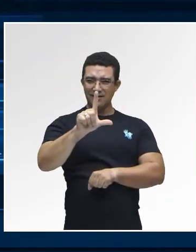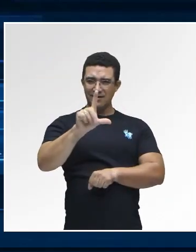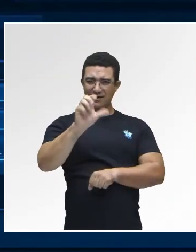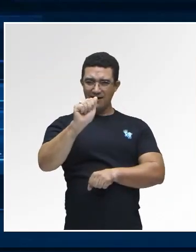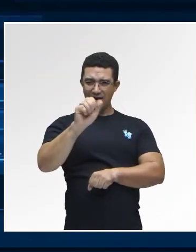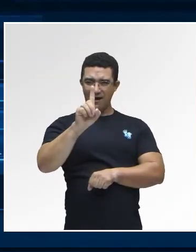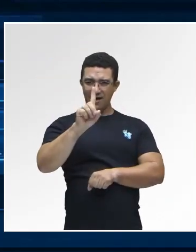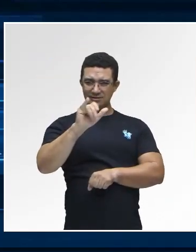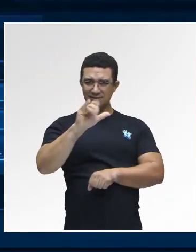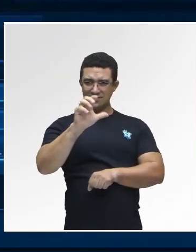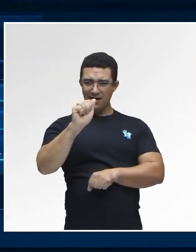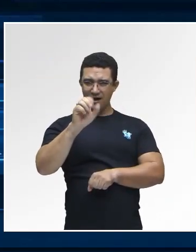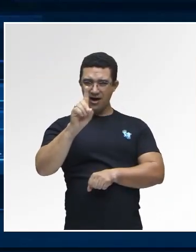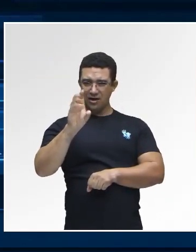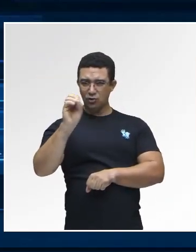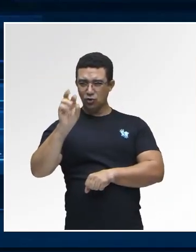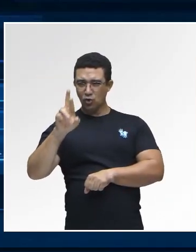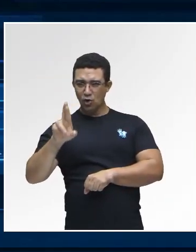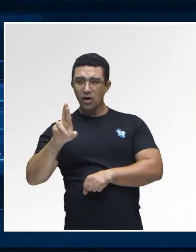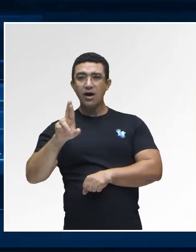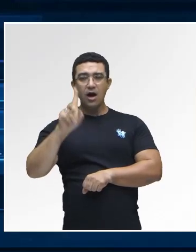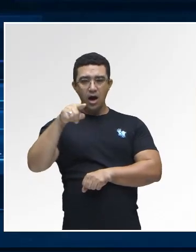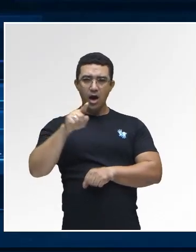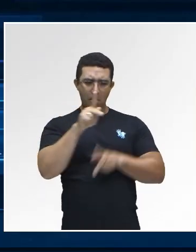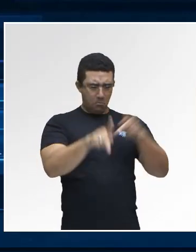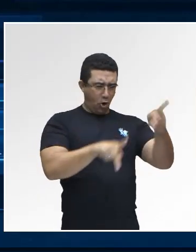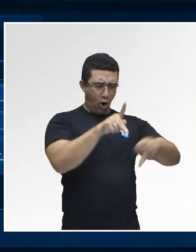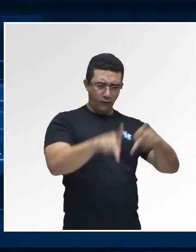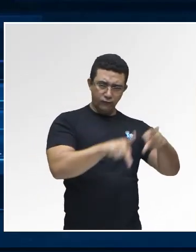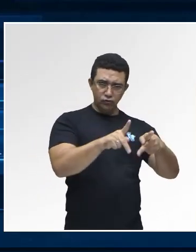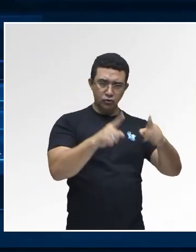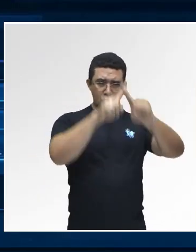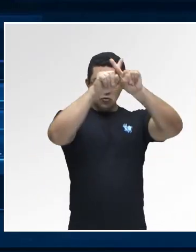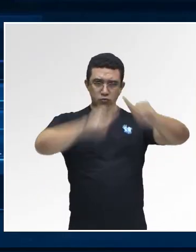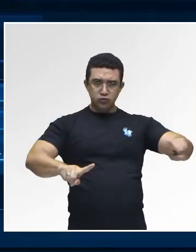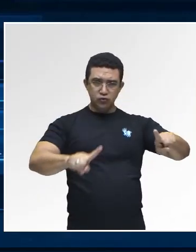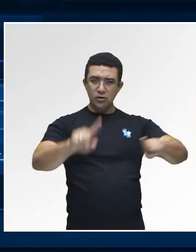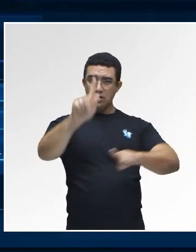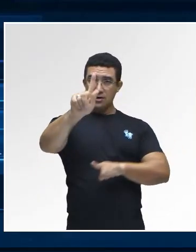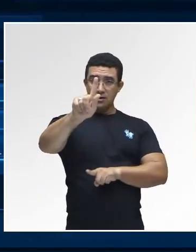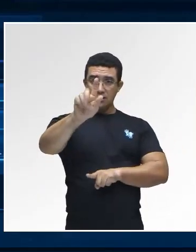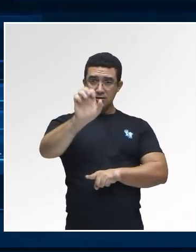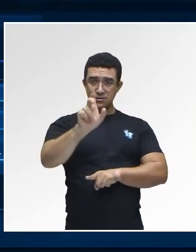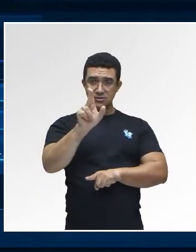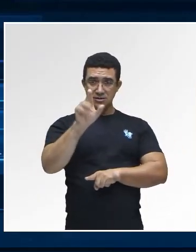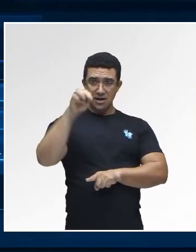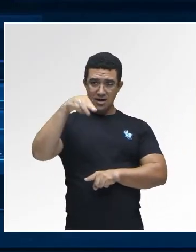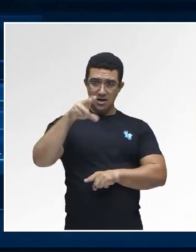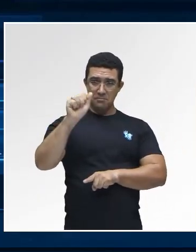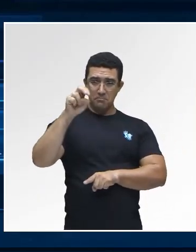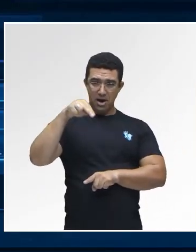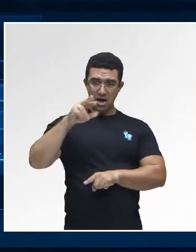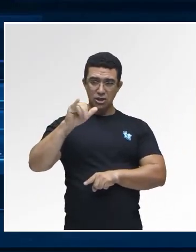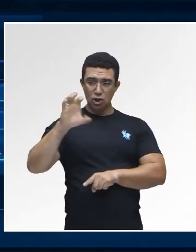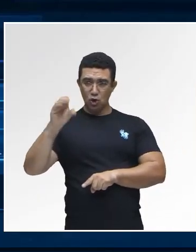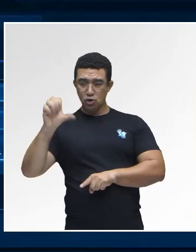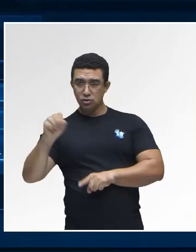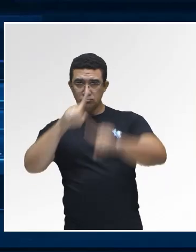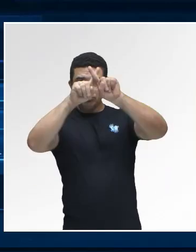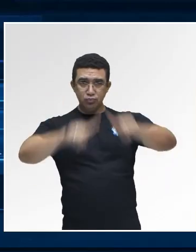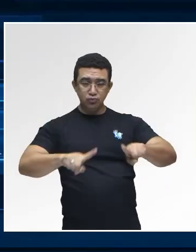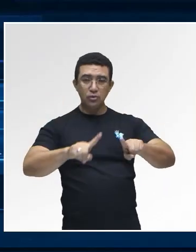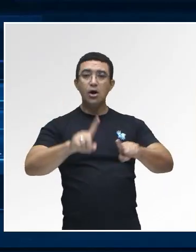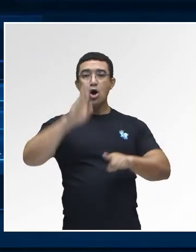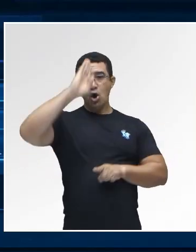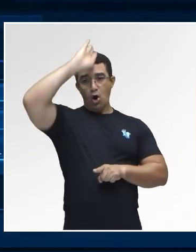de batalha, travadas entre os povos germânicos, guardem esse nome, viu? E os romanos, não é verdade?